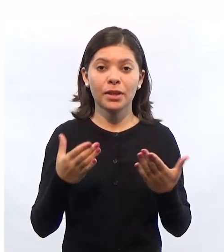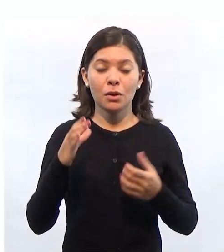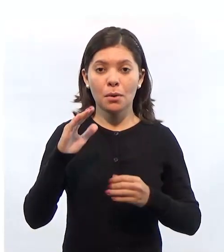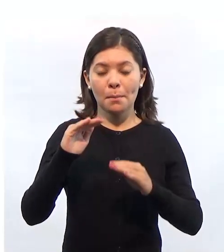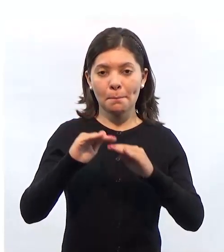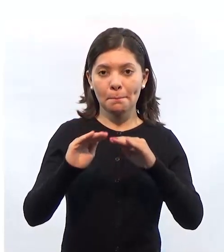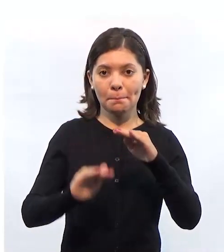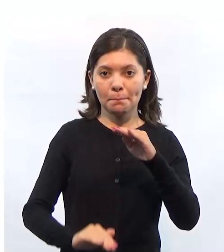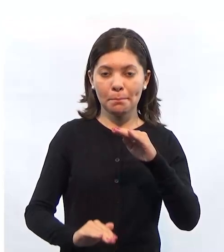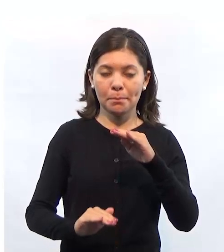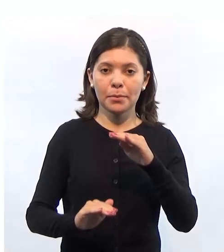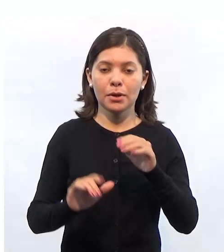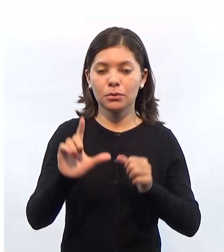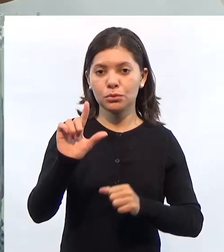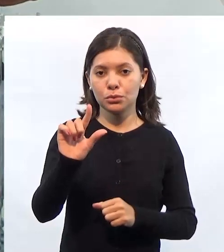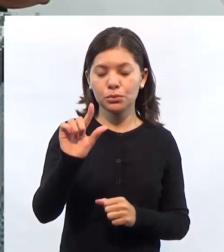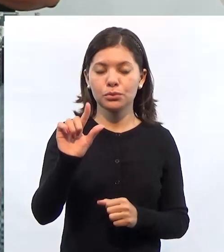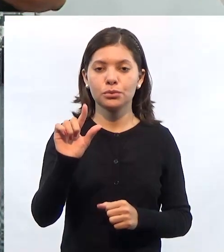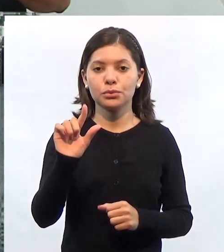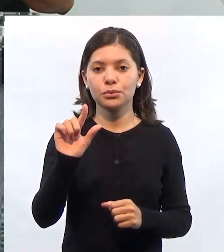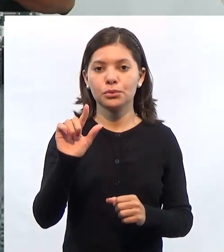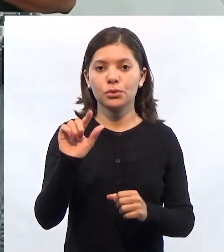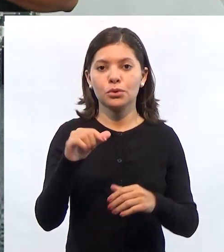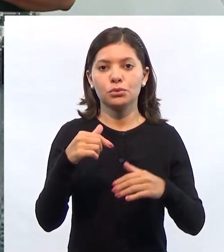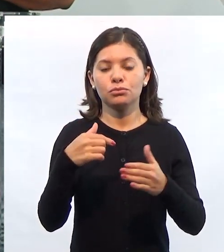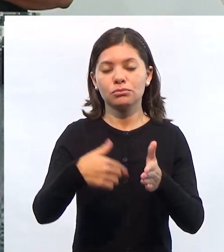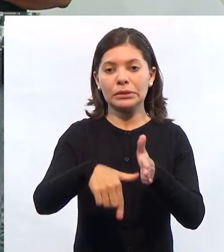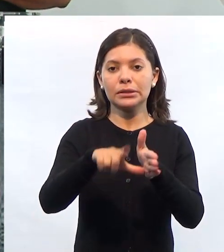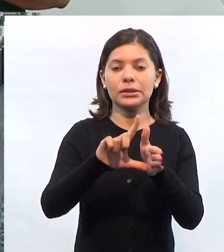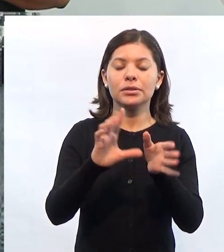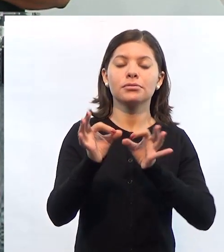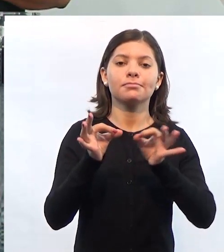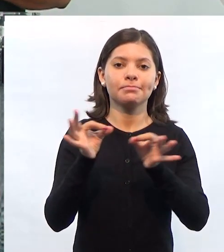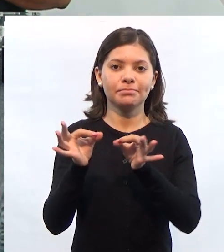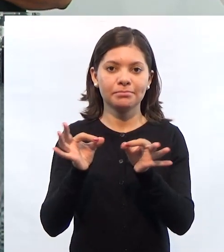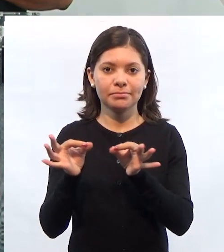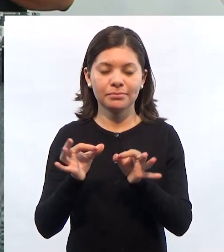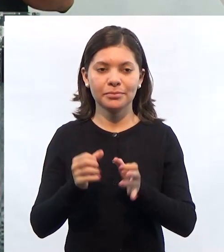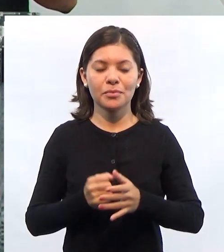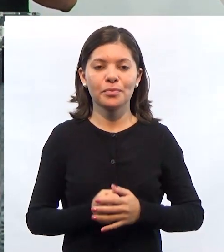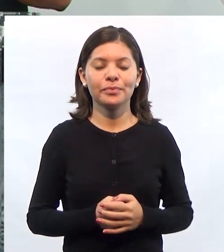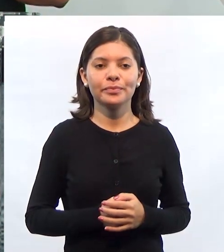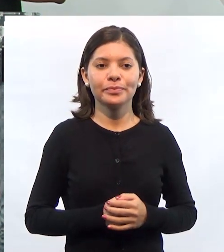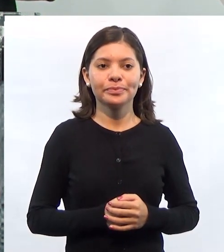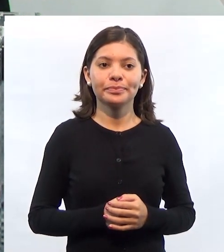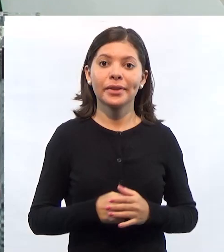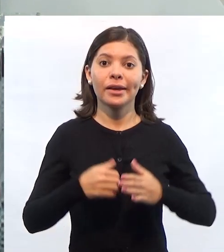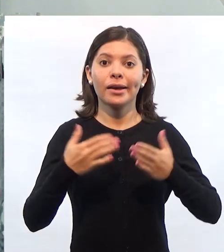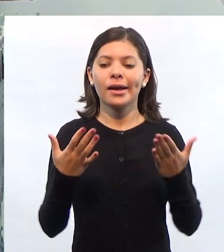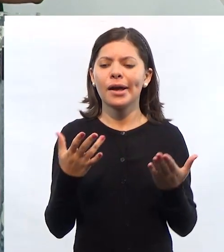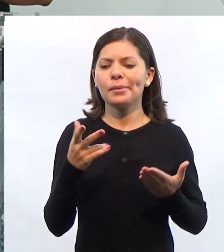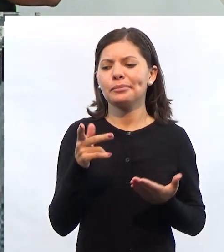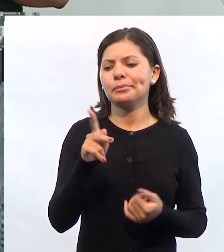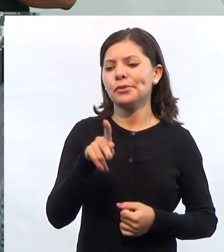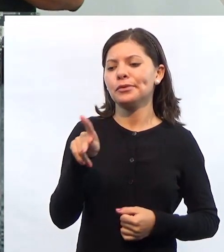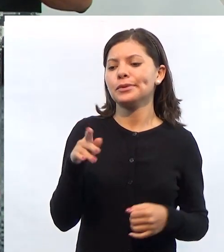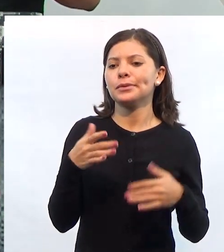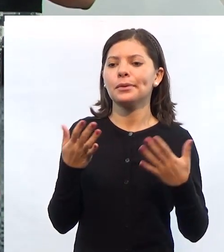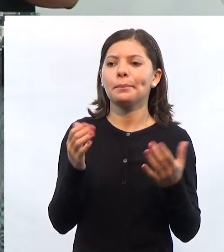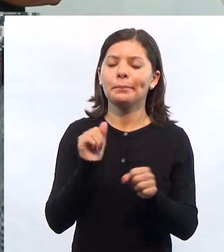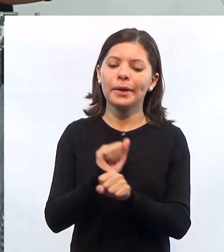menos do que o que se havia planejado a professor mas espera aí